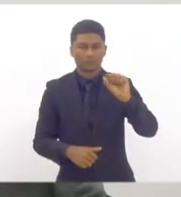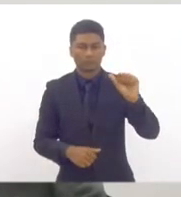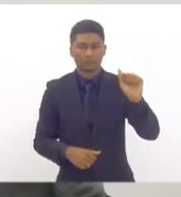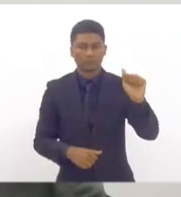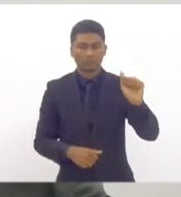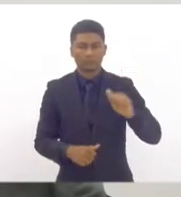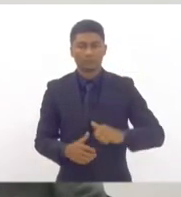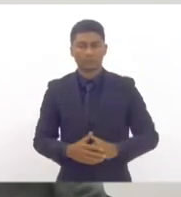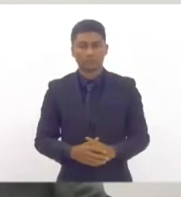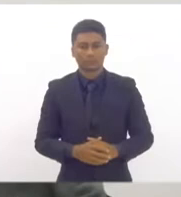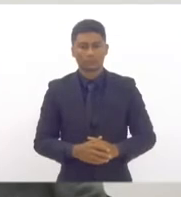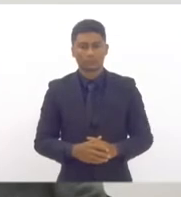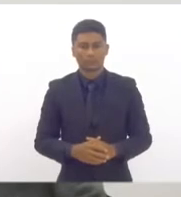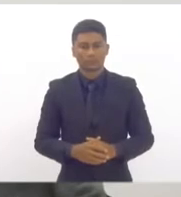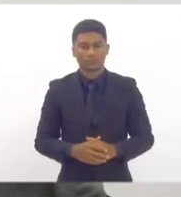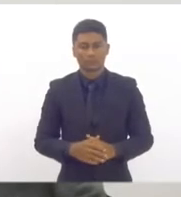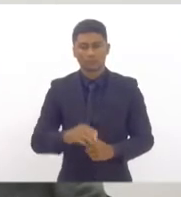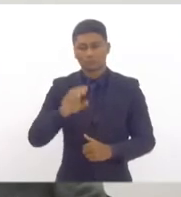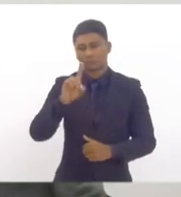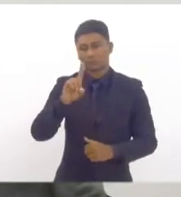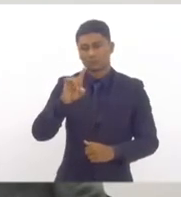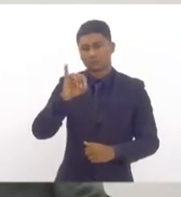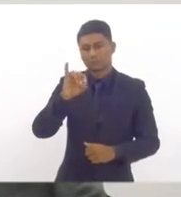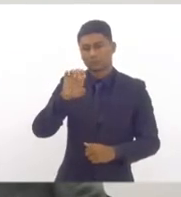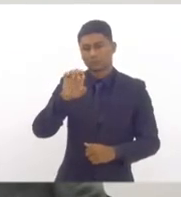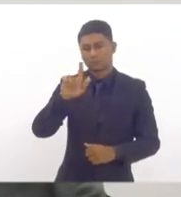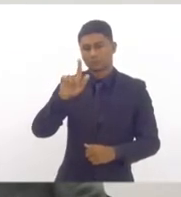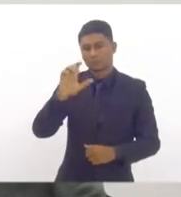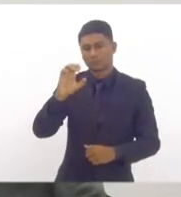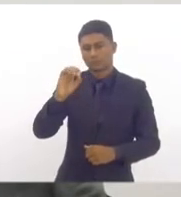Campos, o candidato Diego Silva de Bem,